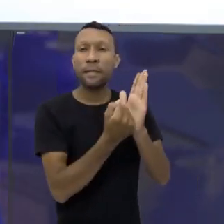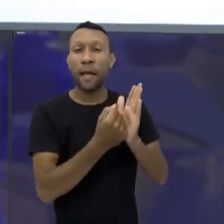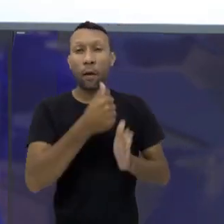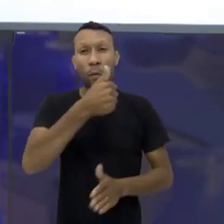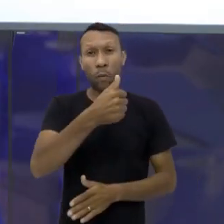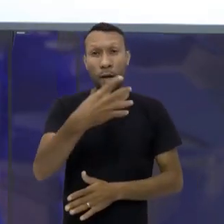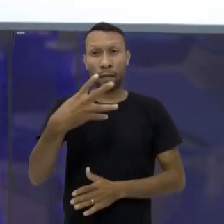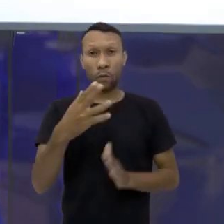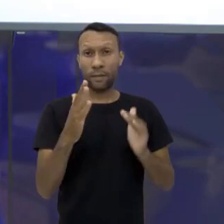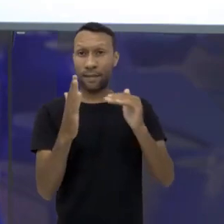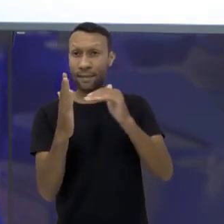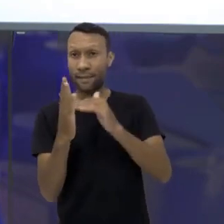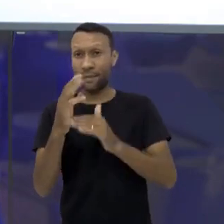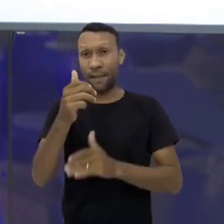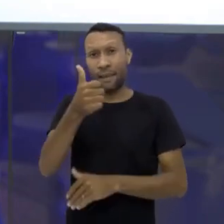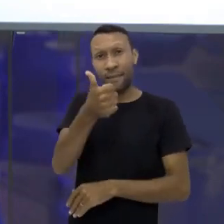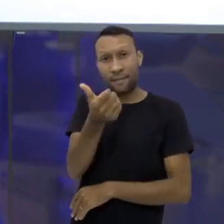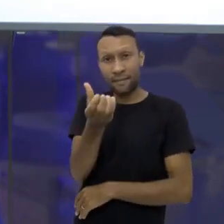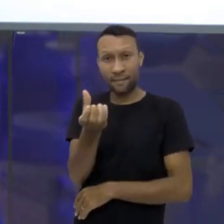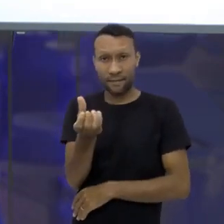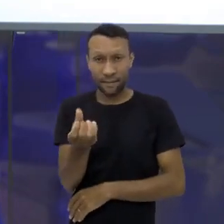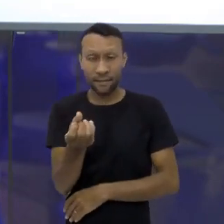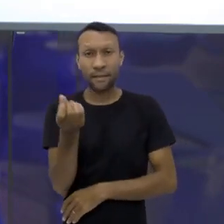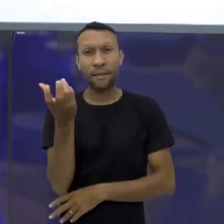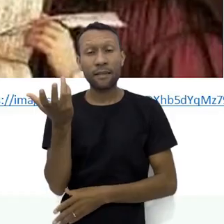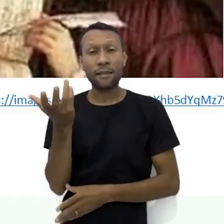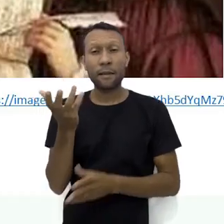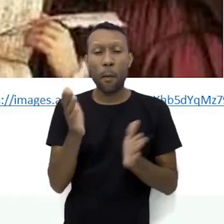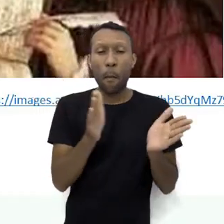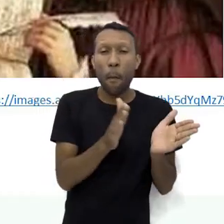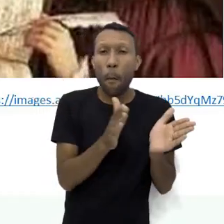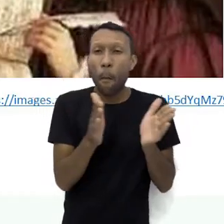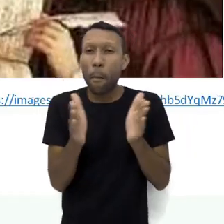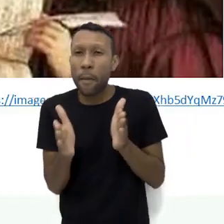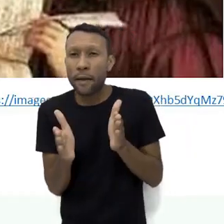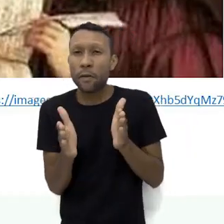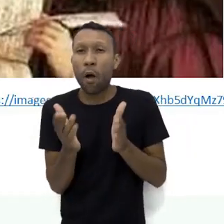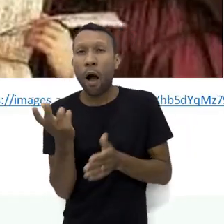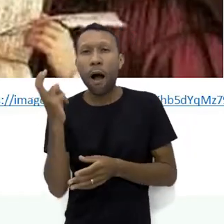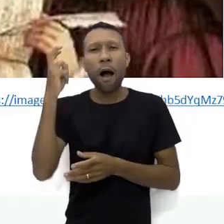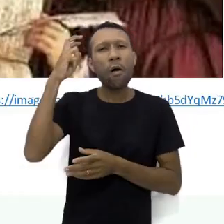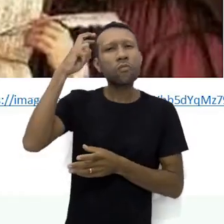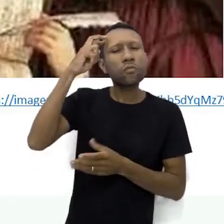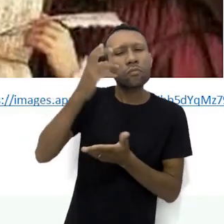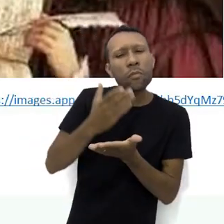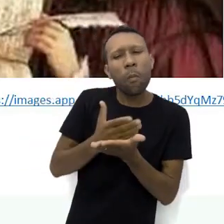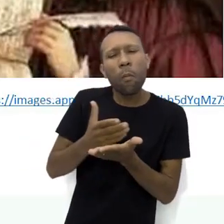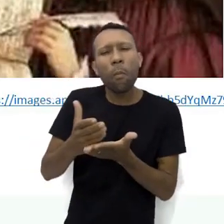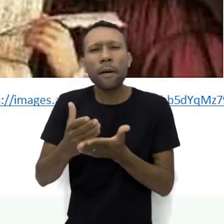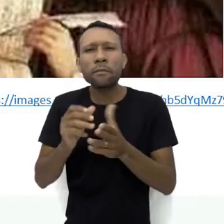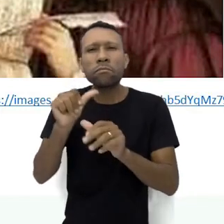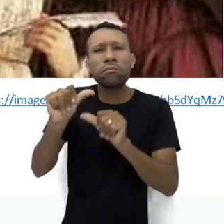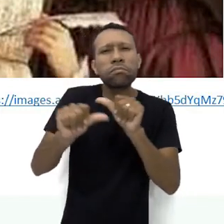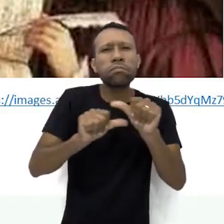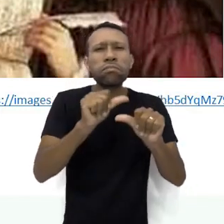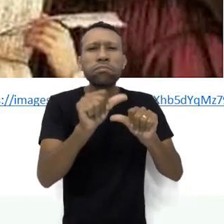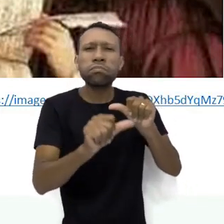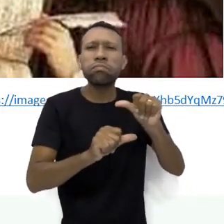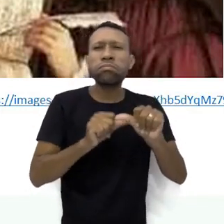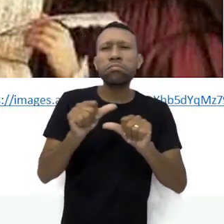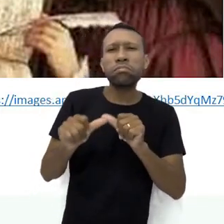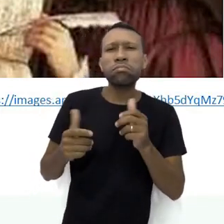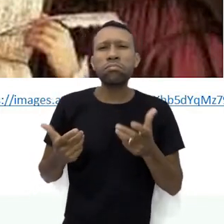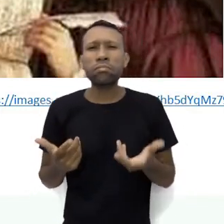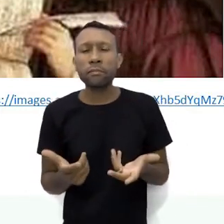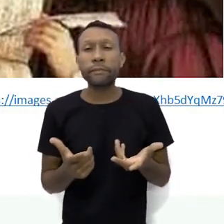até o século XVI. Essa cultura, nesse período aqui, a cultura ela começa a passar por grandes transformações. Os interesses